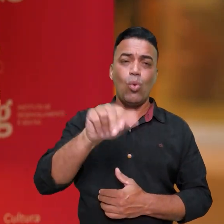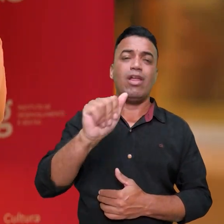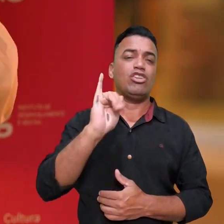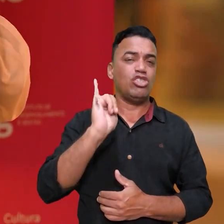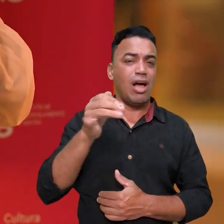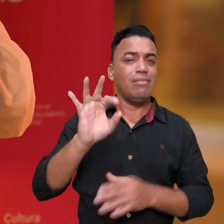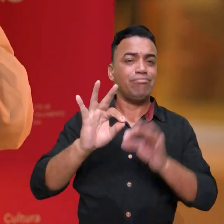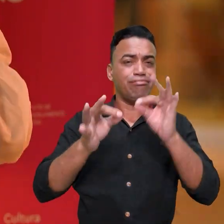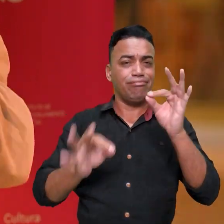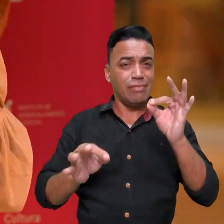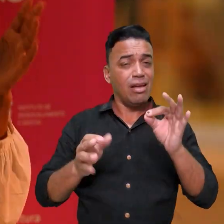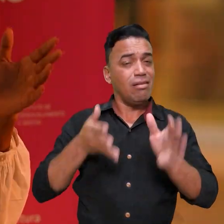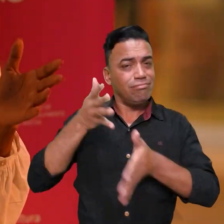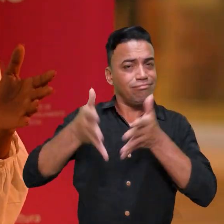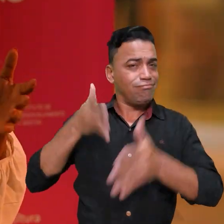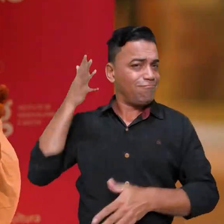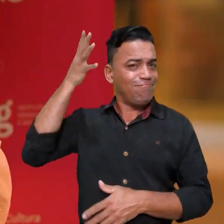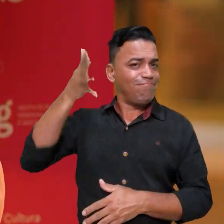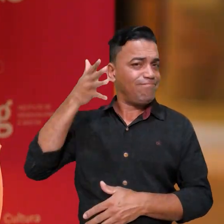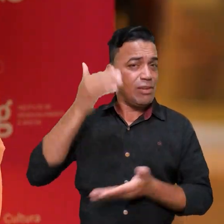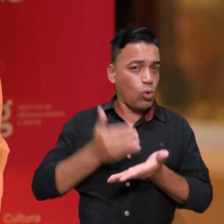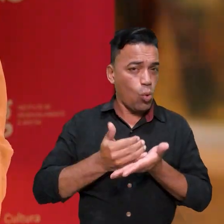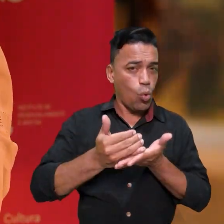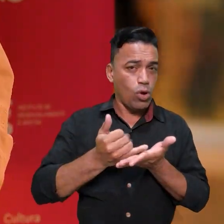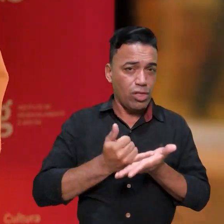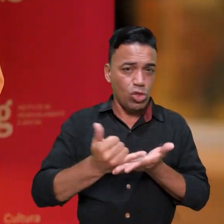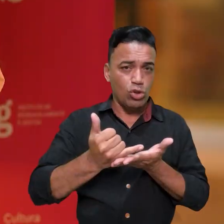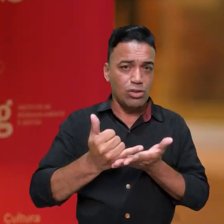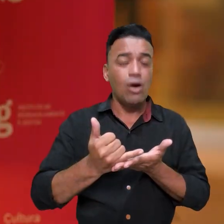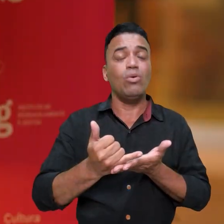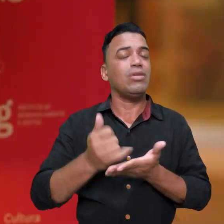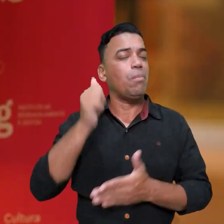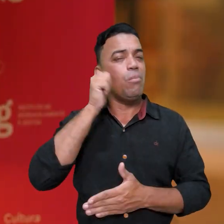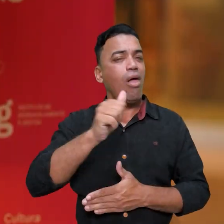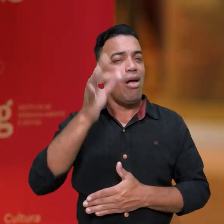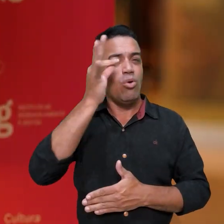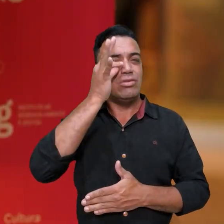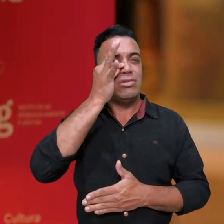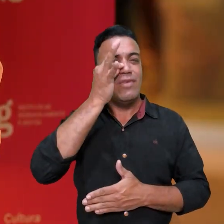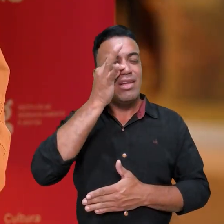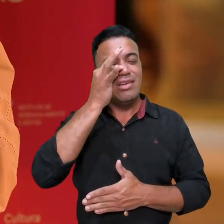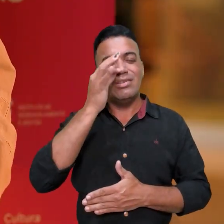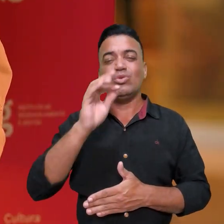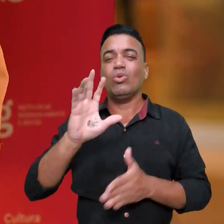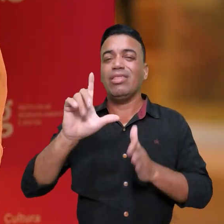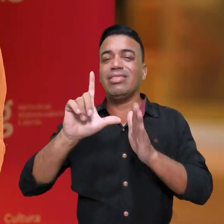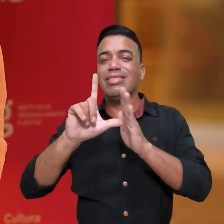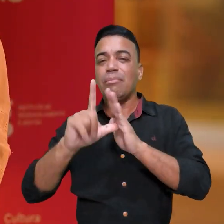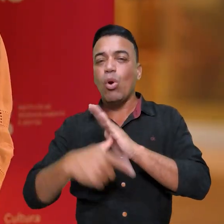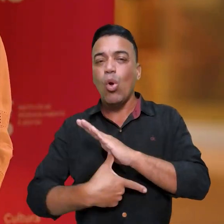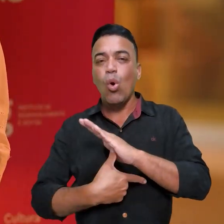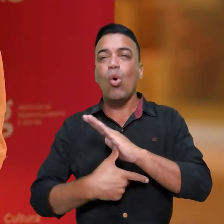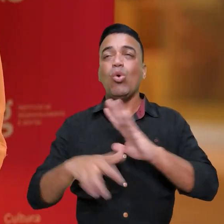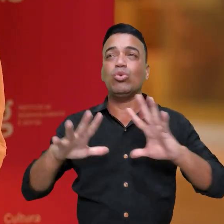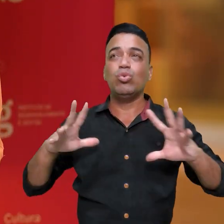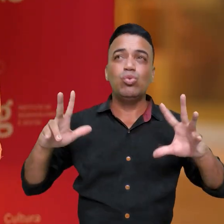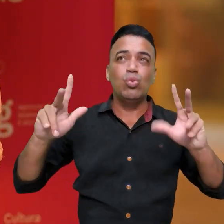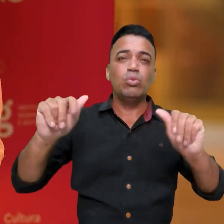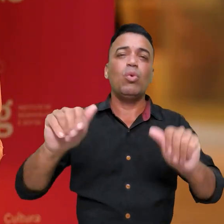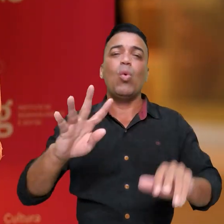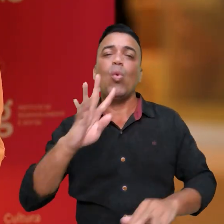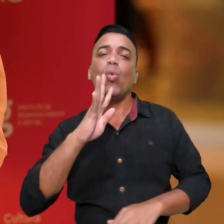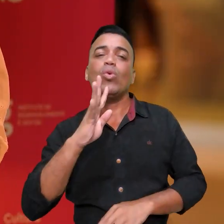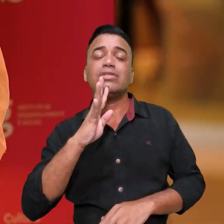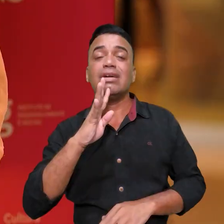né, já na introdução dela, é uma autora que conseguiu um sucesso tardio, né? Depois de 50 anos,